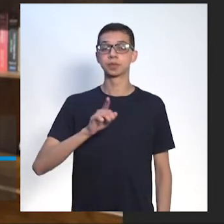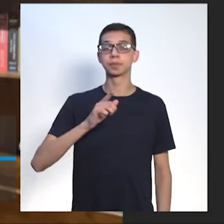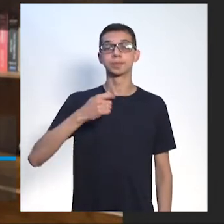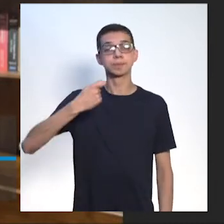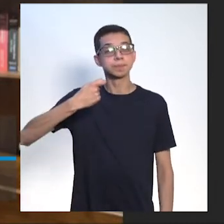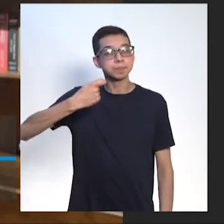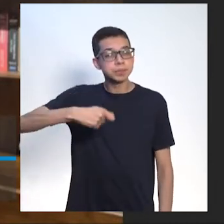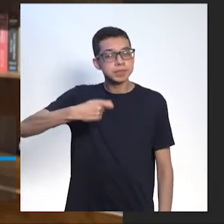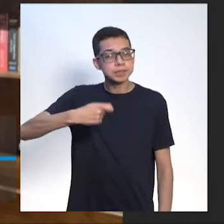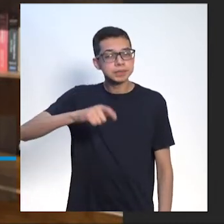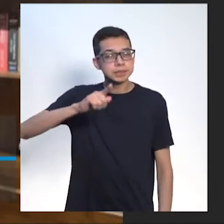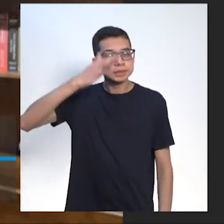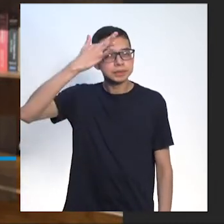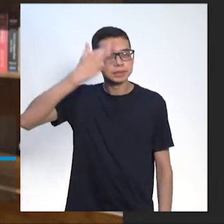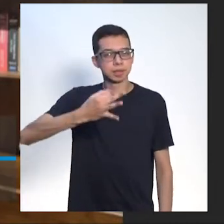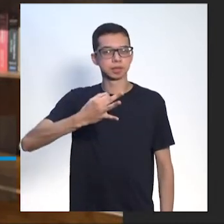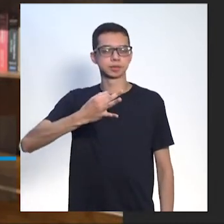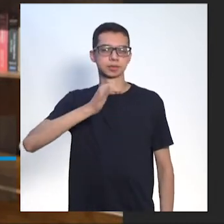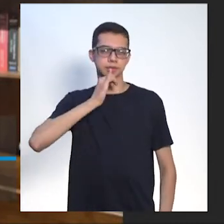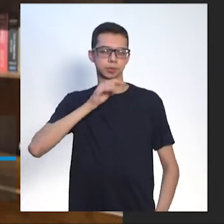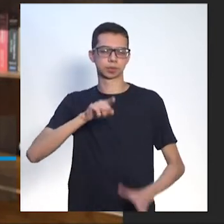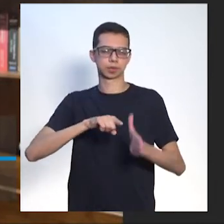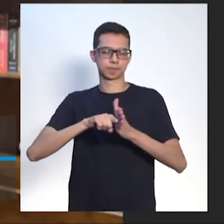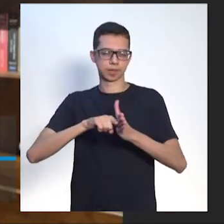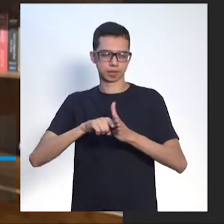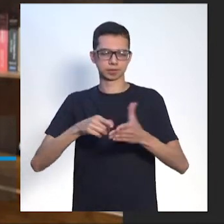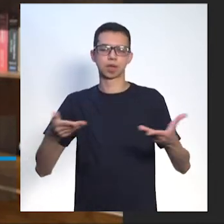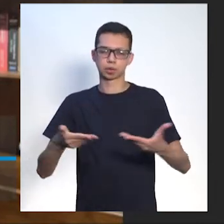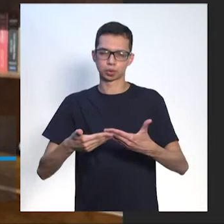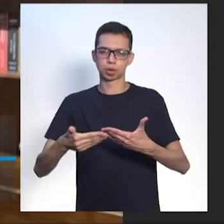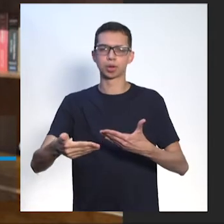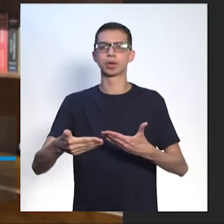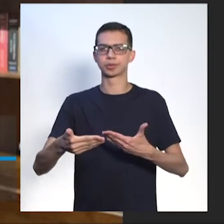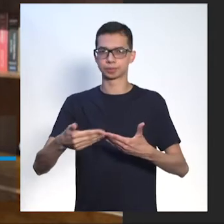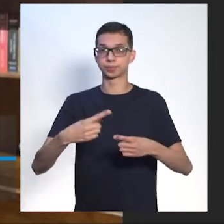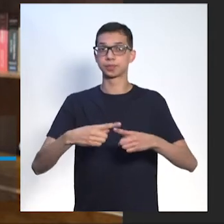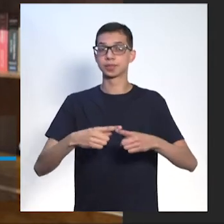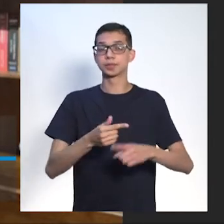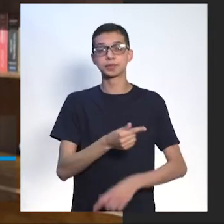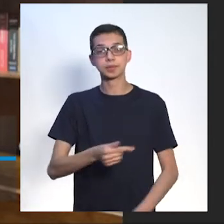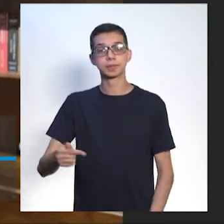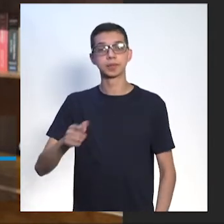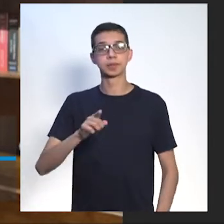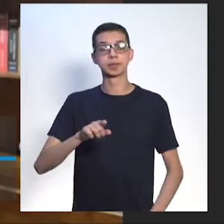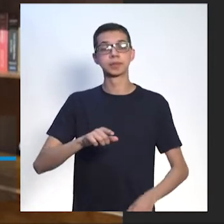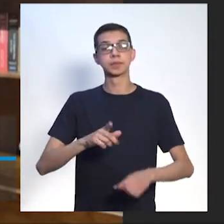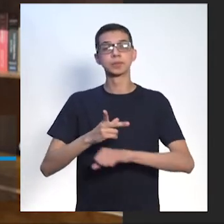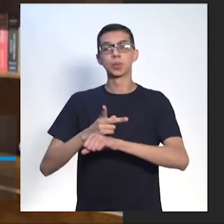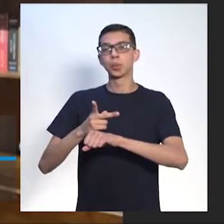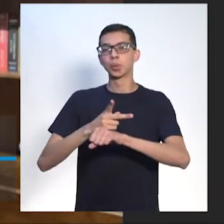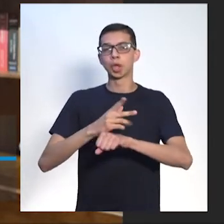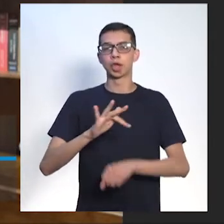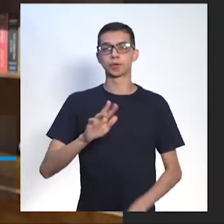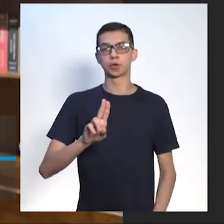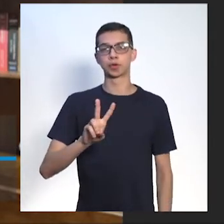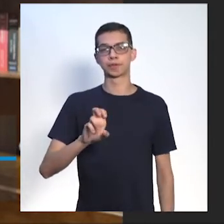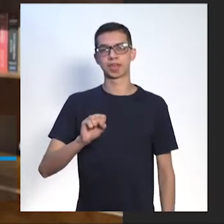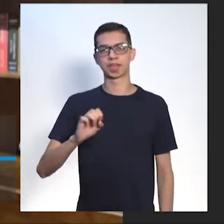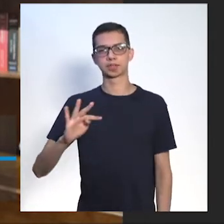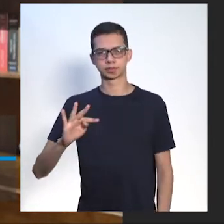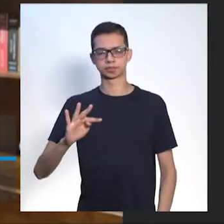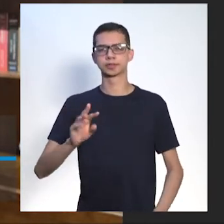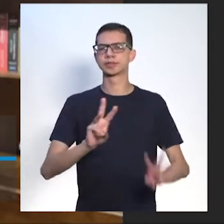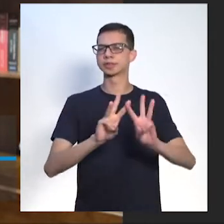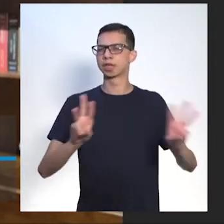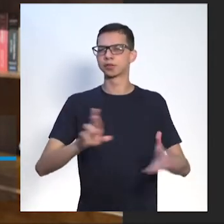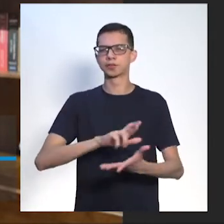pesquisar. Saiu essa semana, se você procurar concorrências da FUVEST, você vai achar um monte de site, tá certo? Por exemplo, a